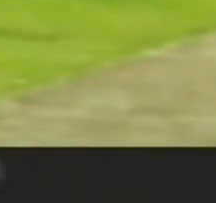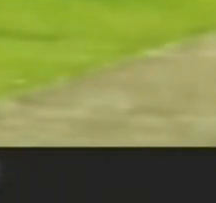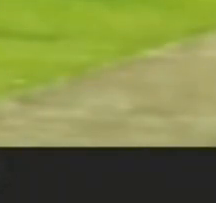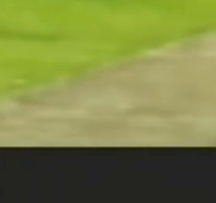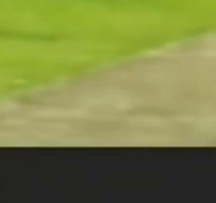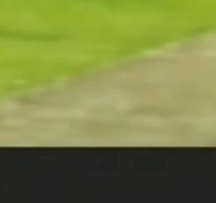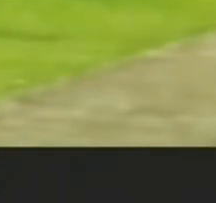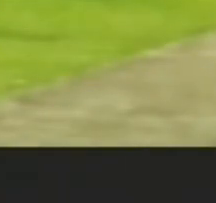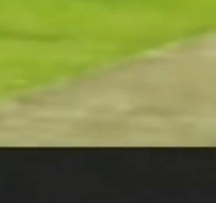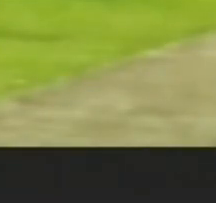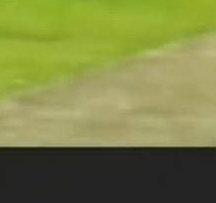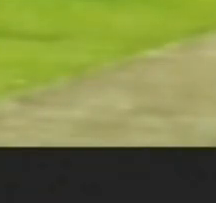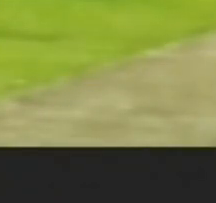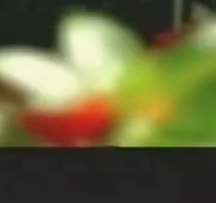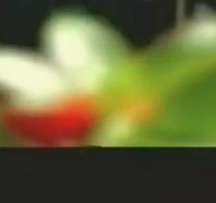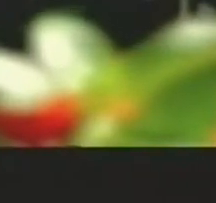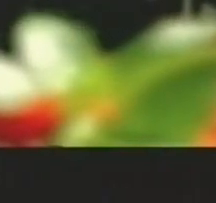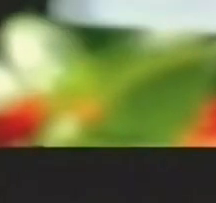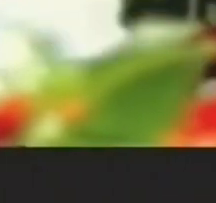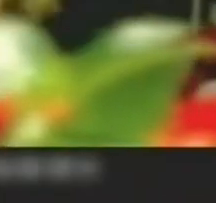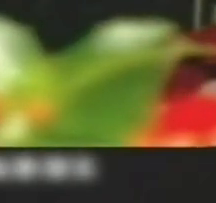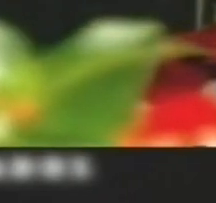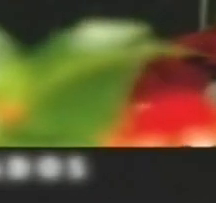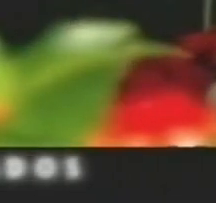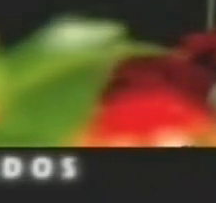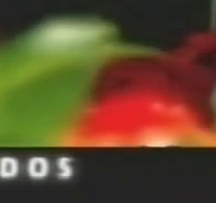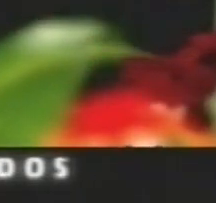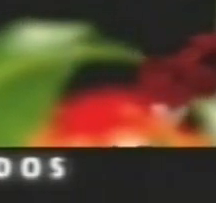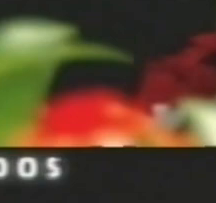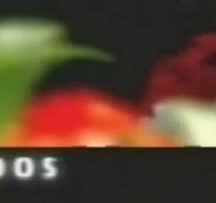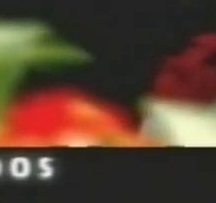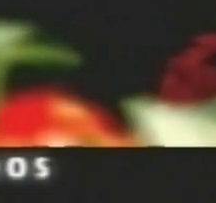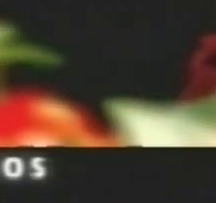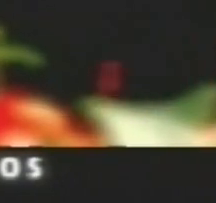segurança é saber que tudo estará bem